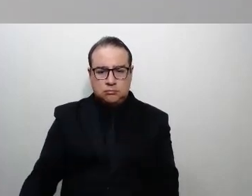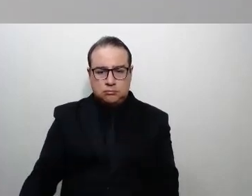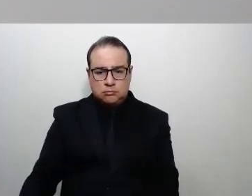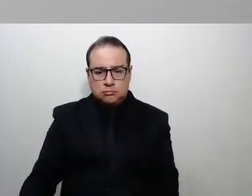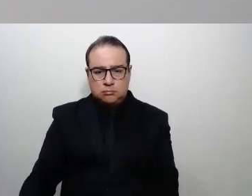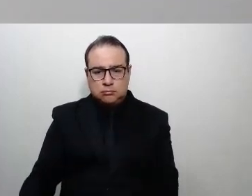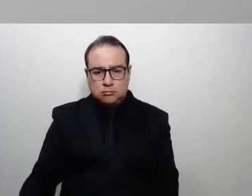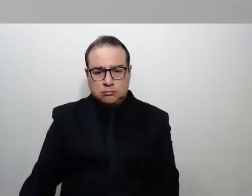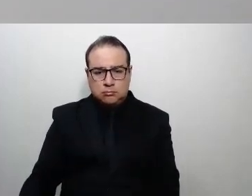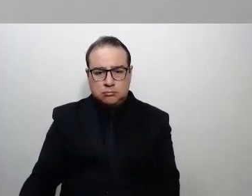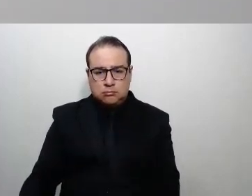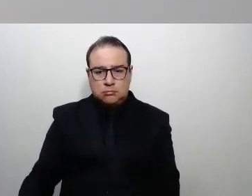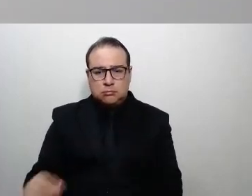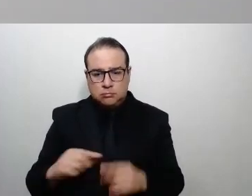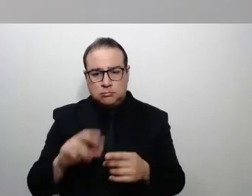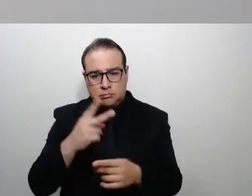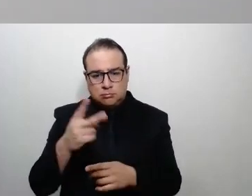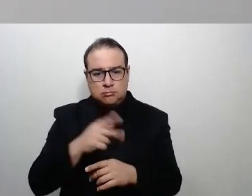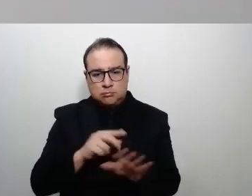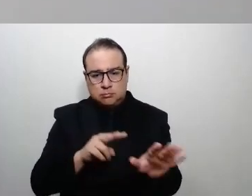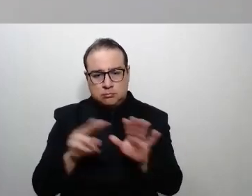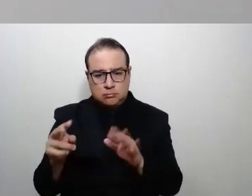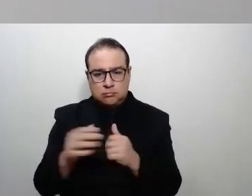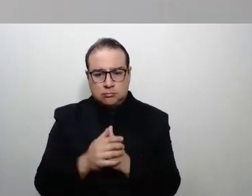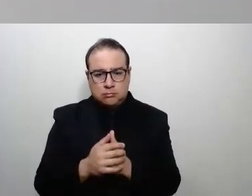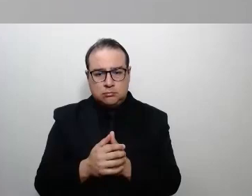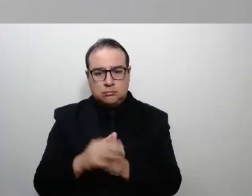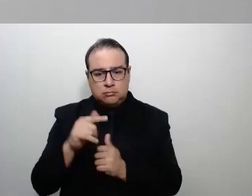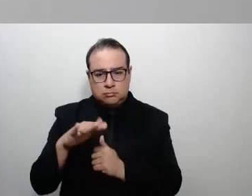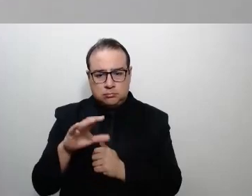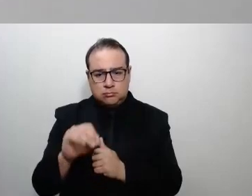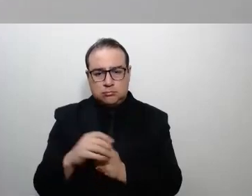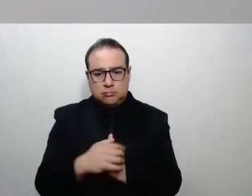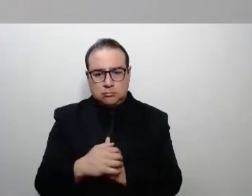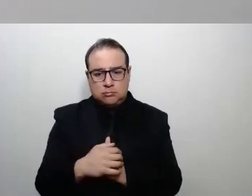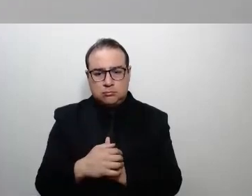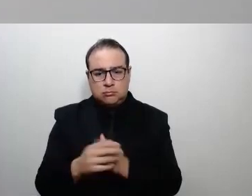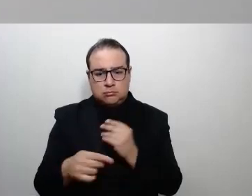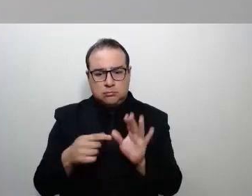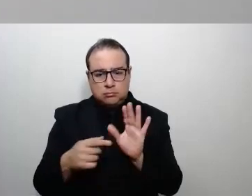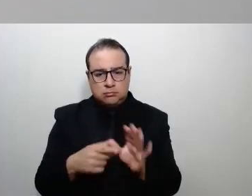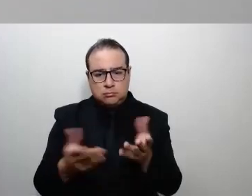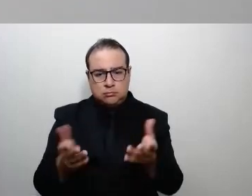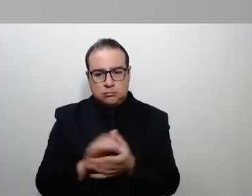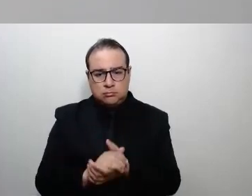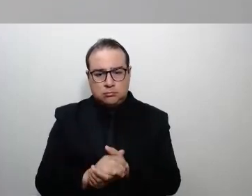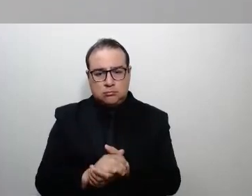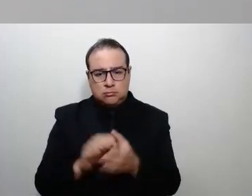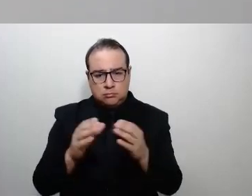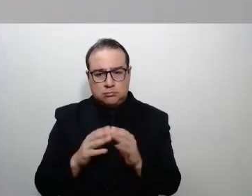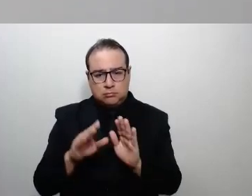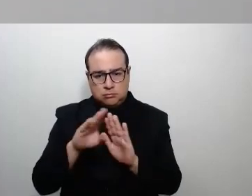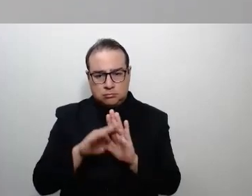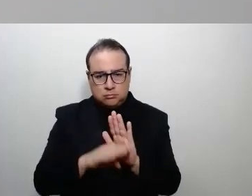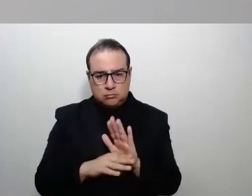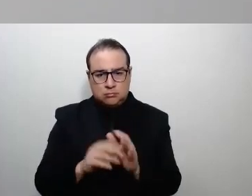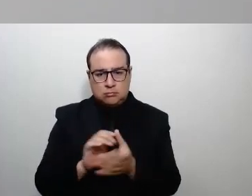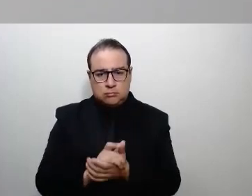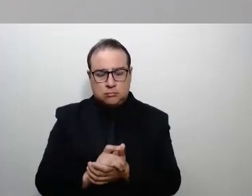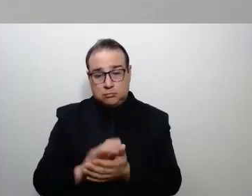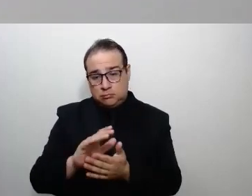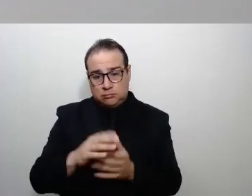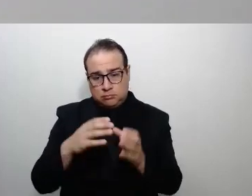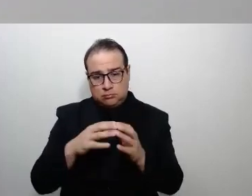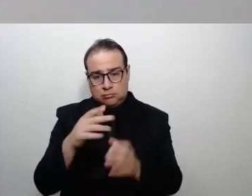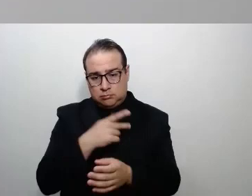para segunda segunda semana de Maio a corregedoria tá envolvida nesse processo a presidência